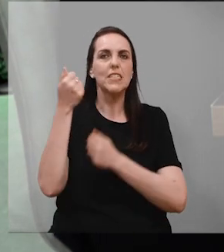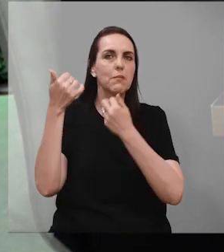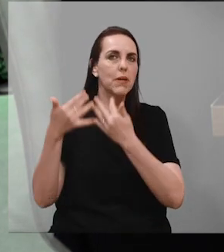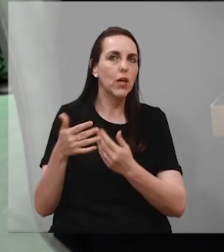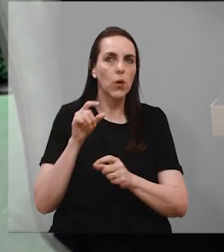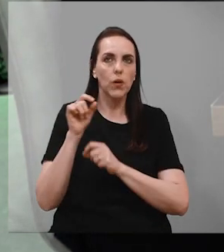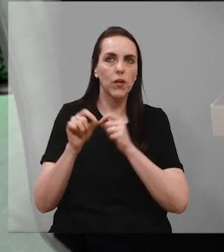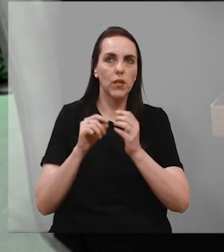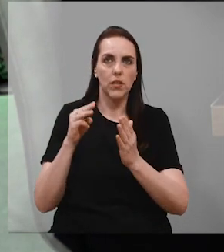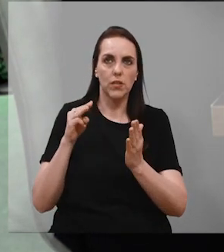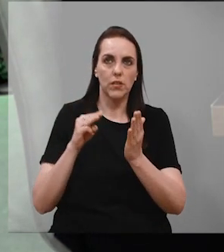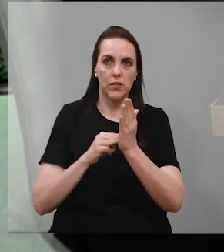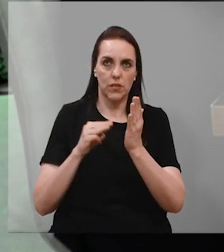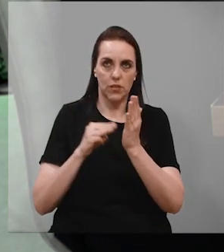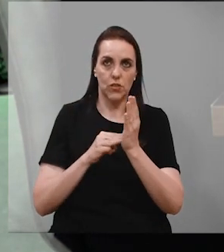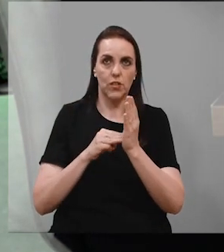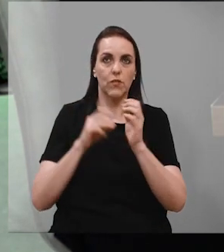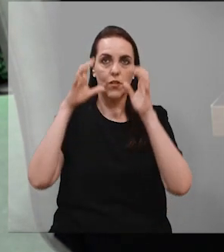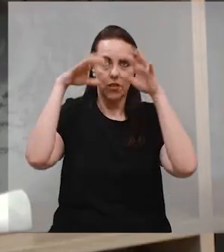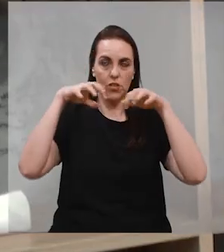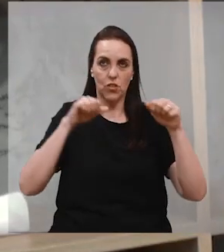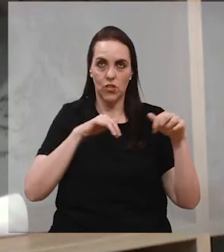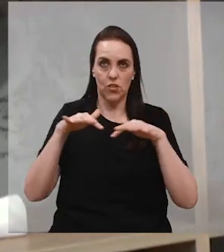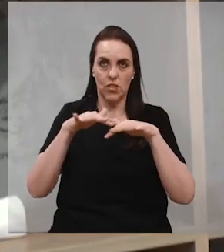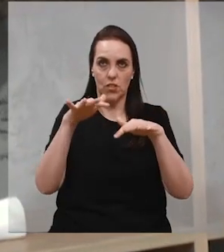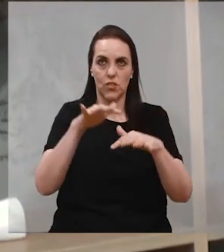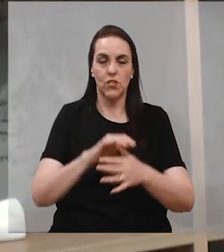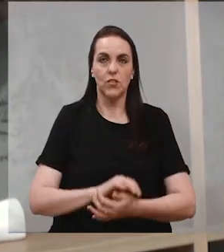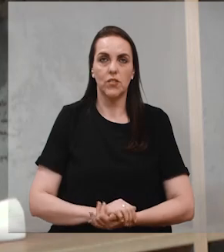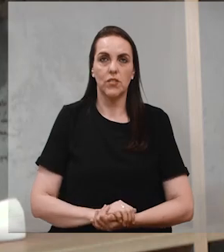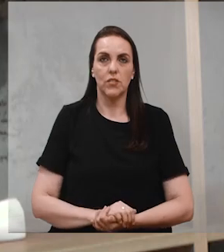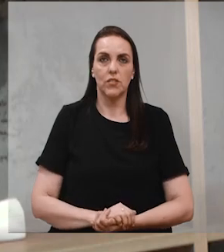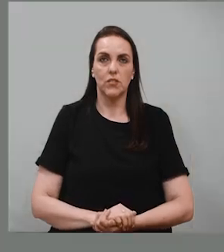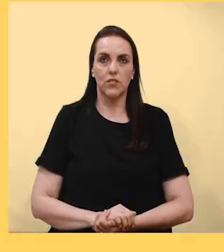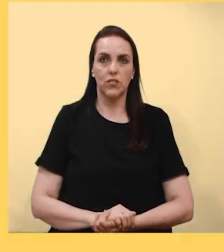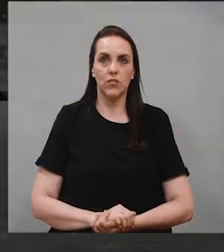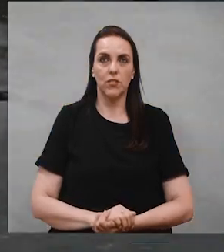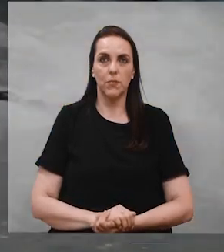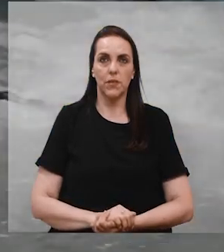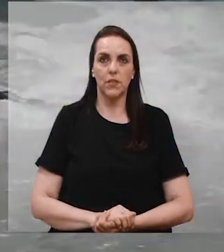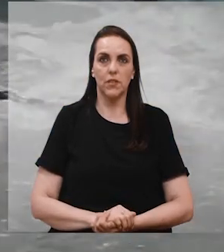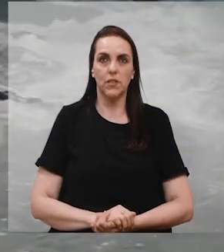minutos e que fala sobre os motivos que podem ter levado às enchentes.